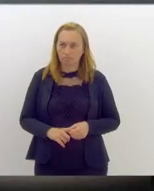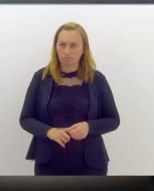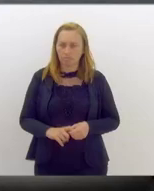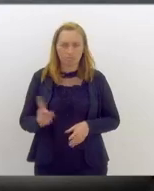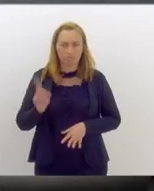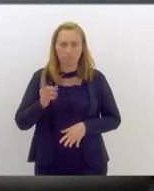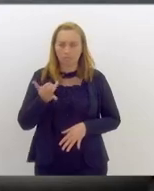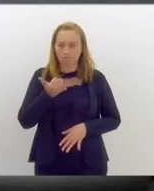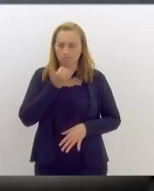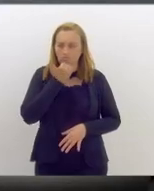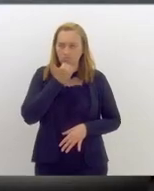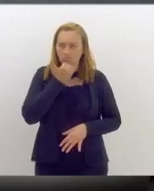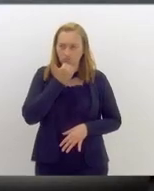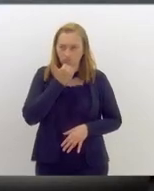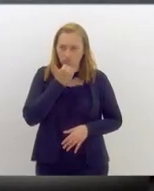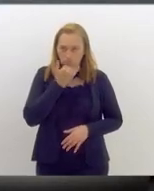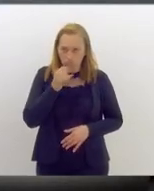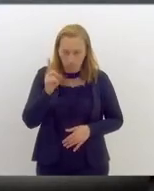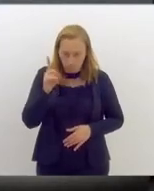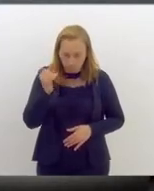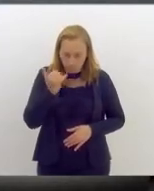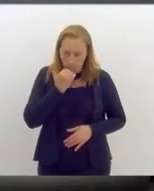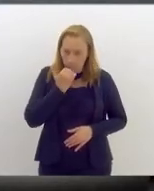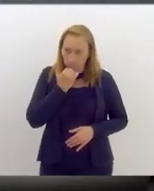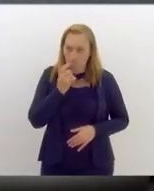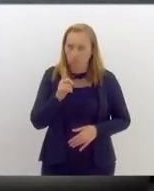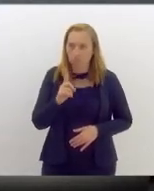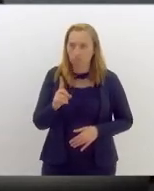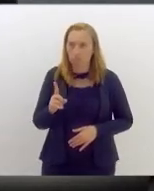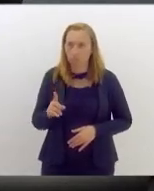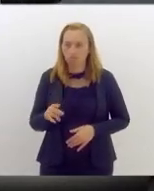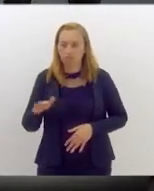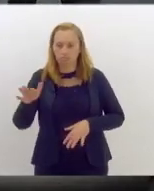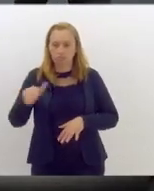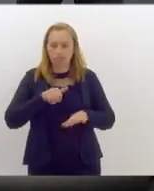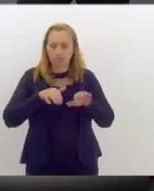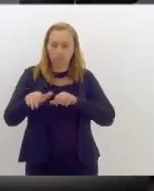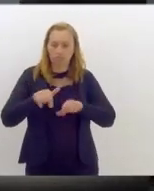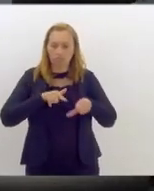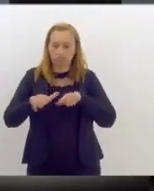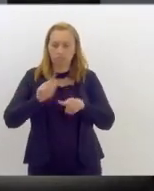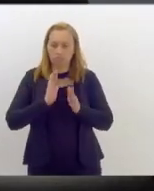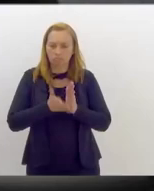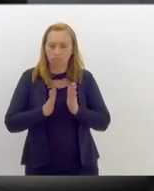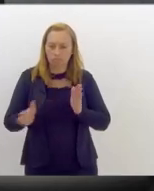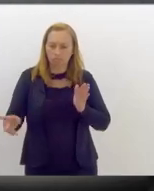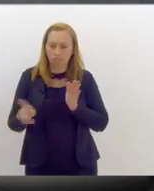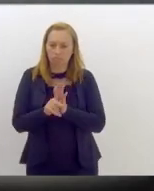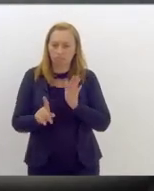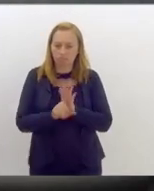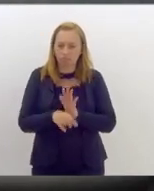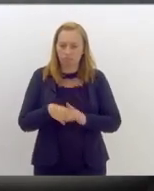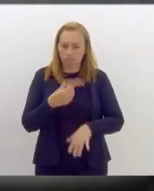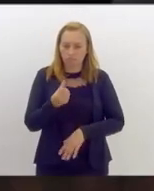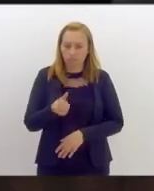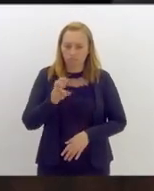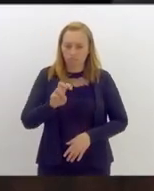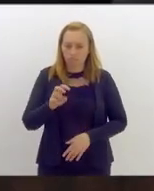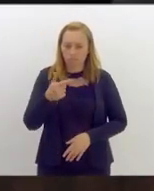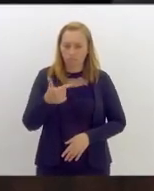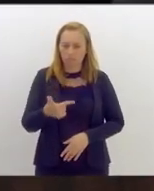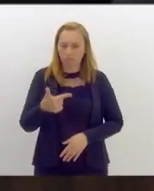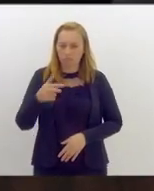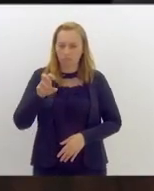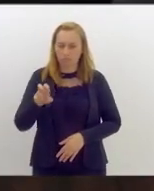não não perdão não é isso presença chama os trabalhos à ordem projeto de lei 6525 de 22